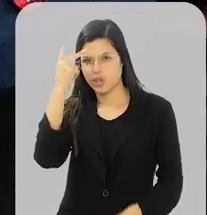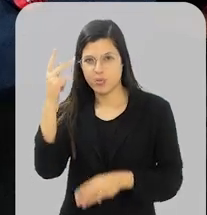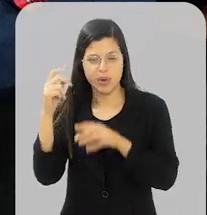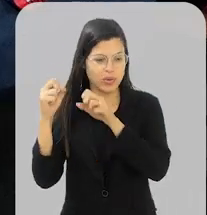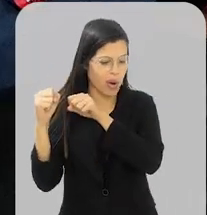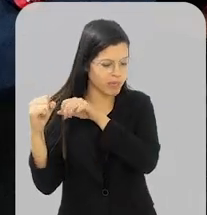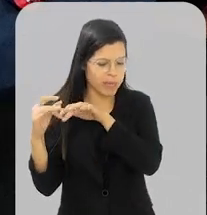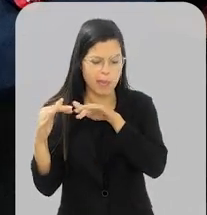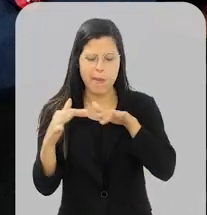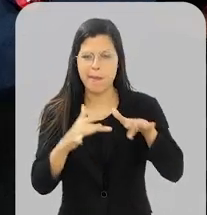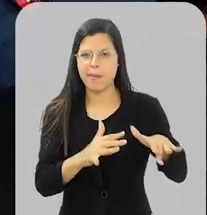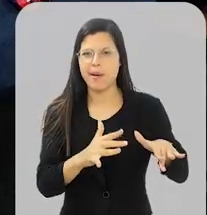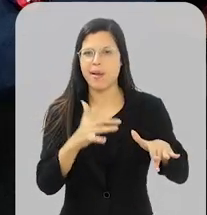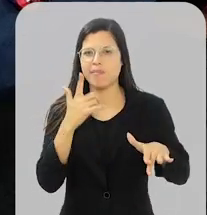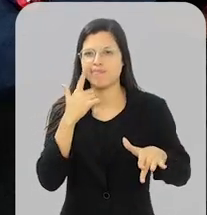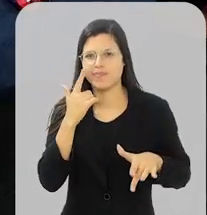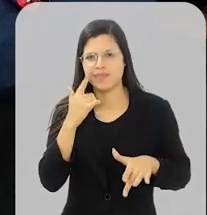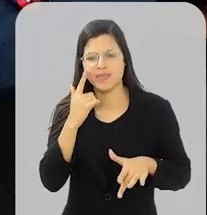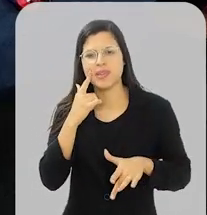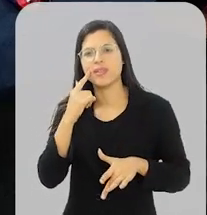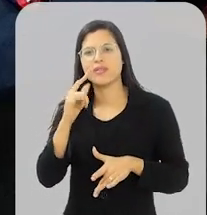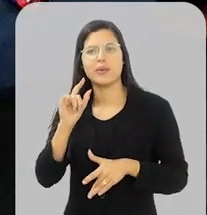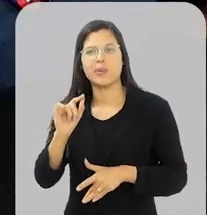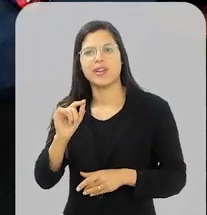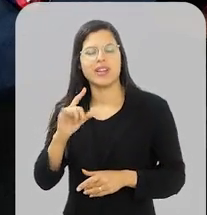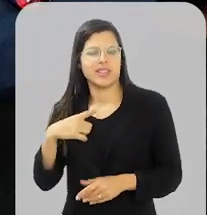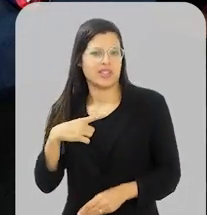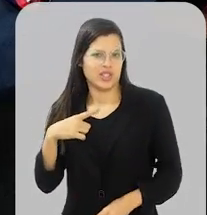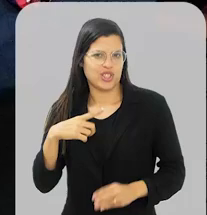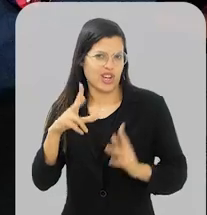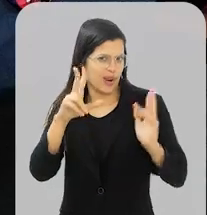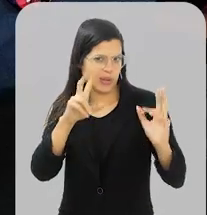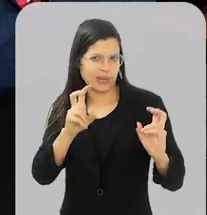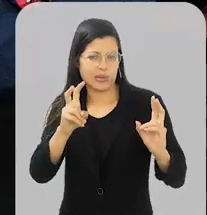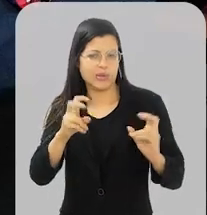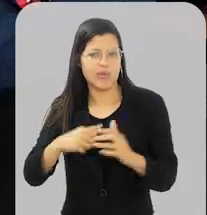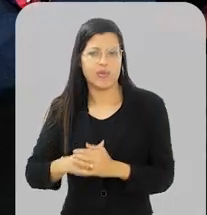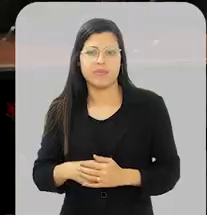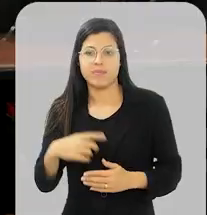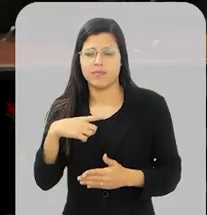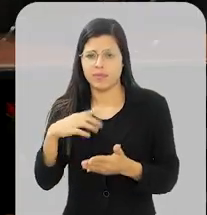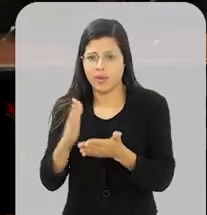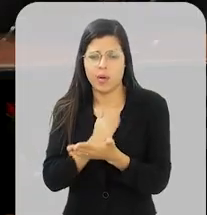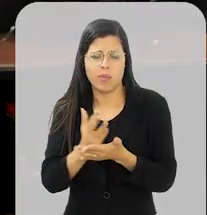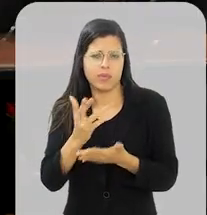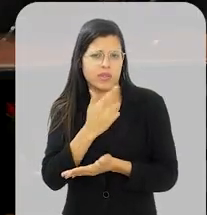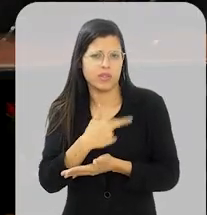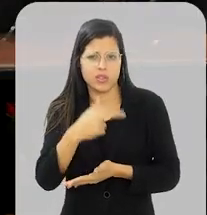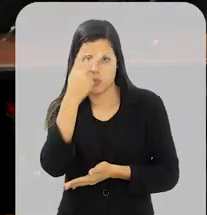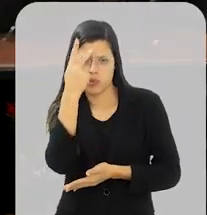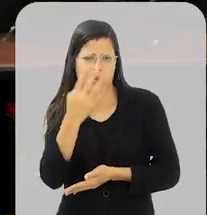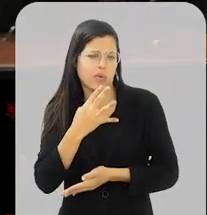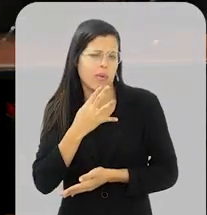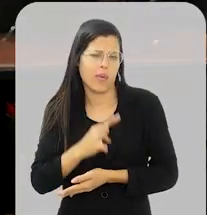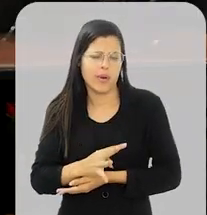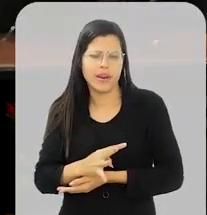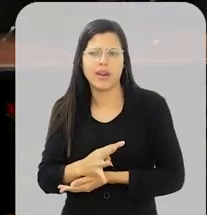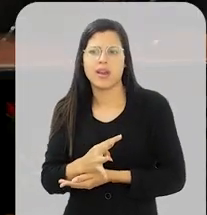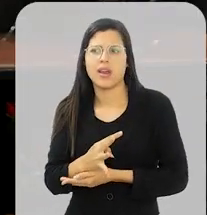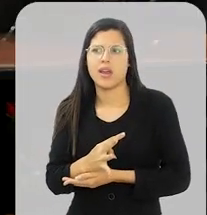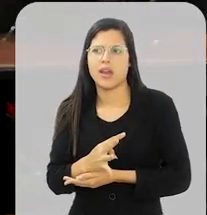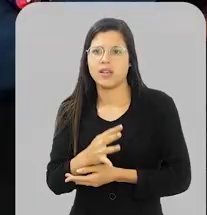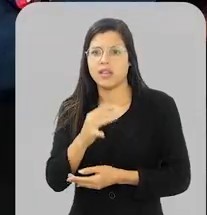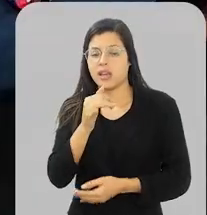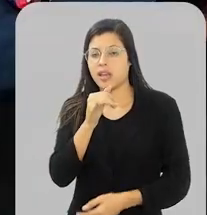foram para lá Isso. para ver o que, que se tinha o que tinha sobre isso. Até porque tem algumas religiões que as pessoas não Não